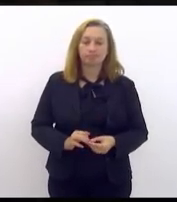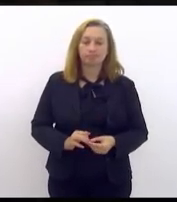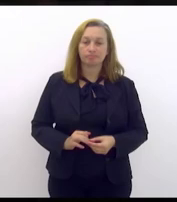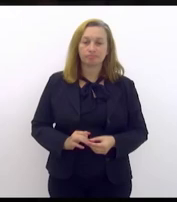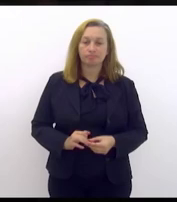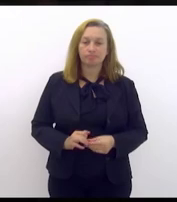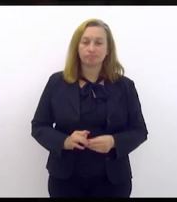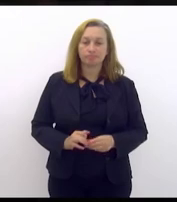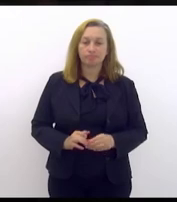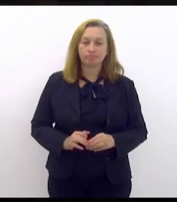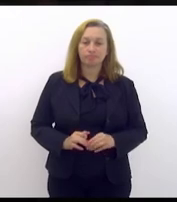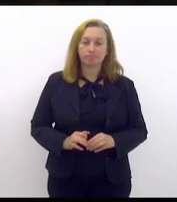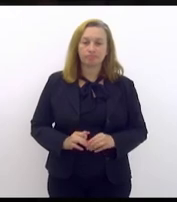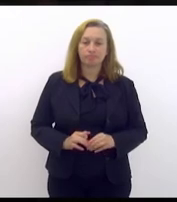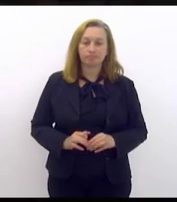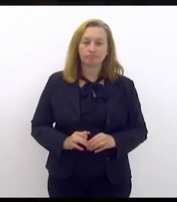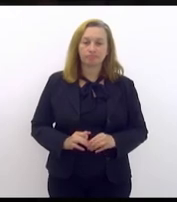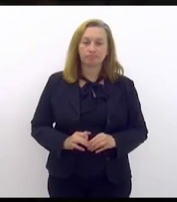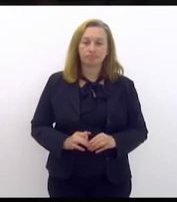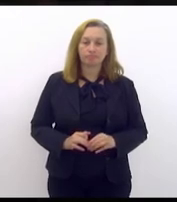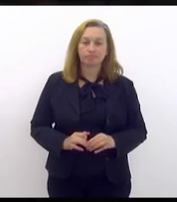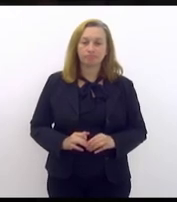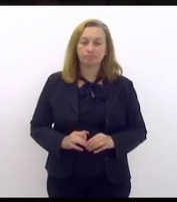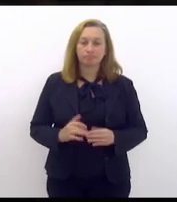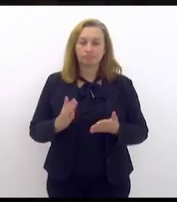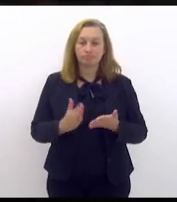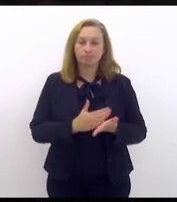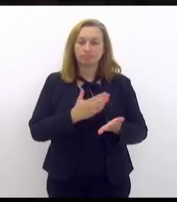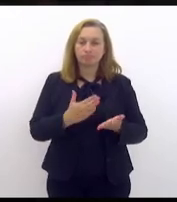Estou só virando aqui a página.